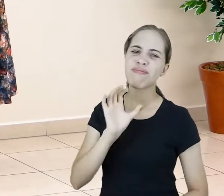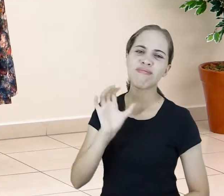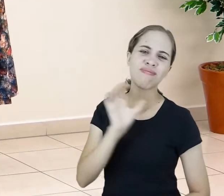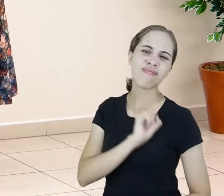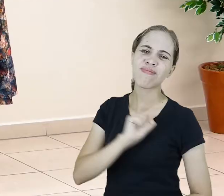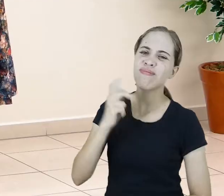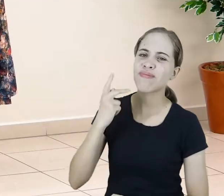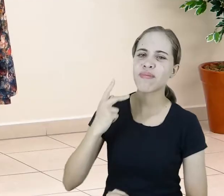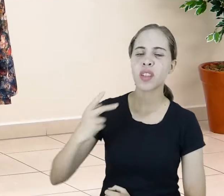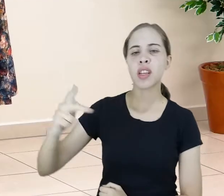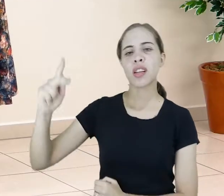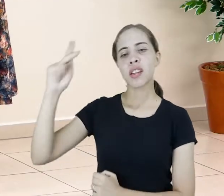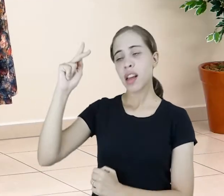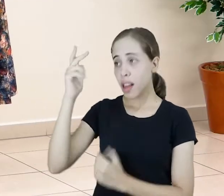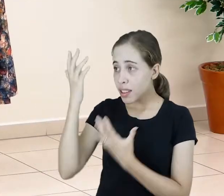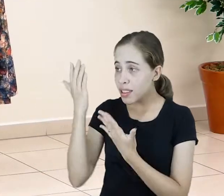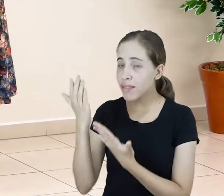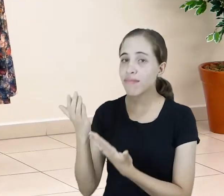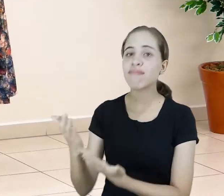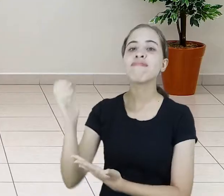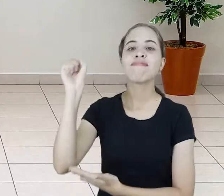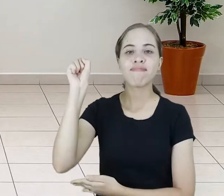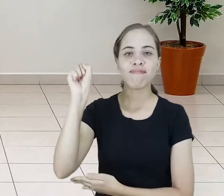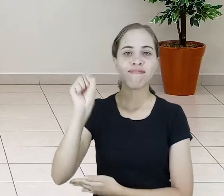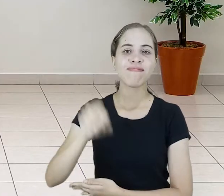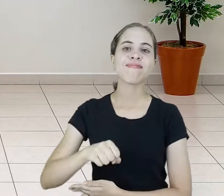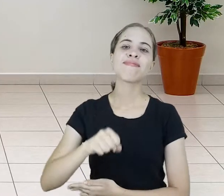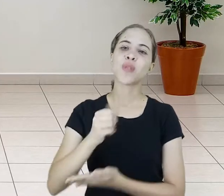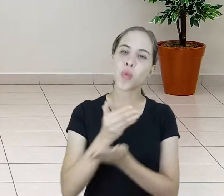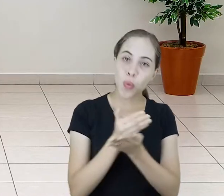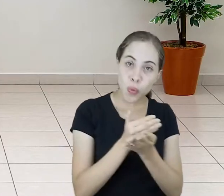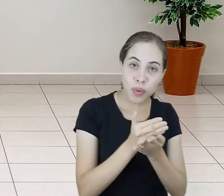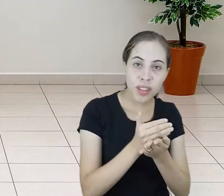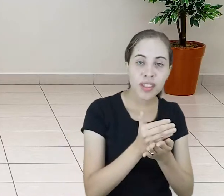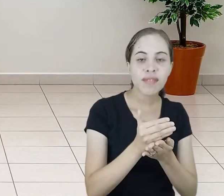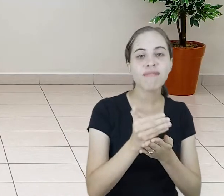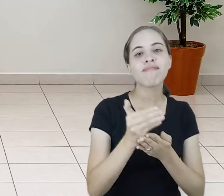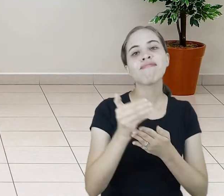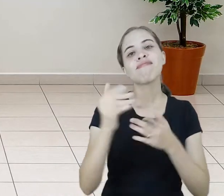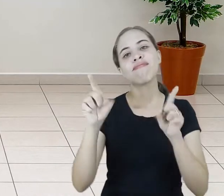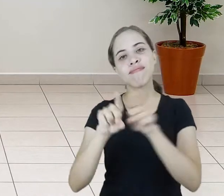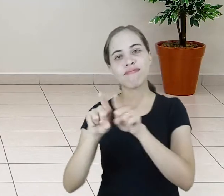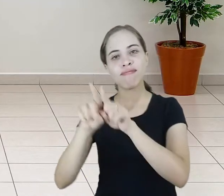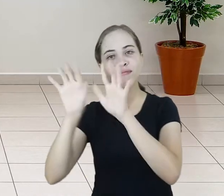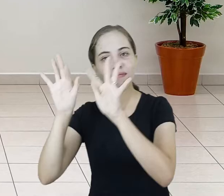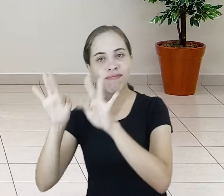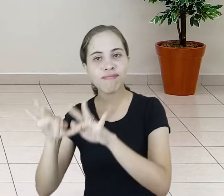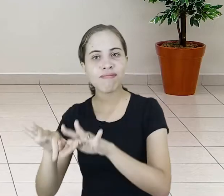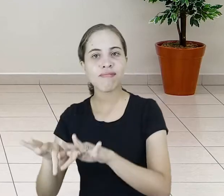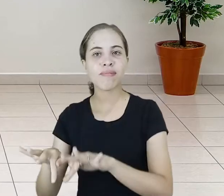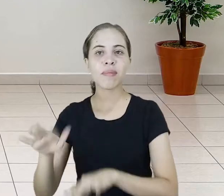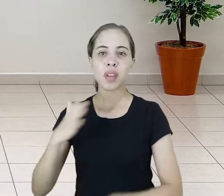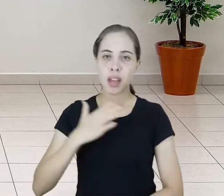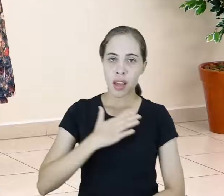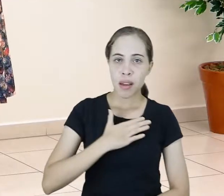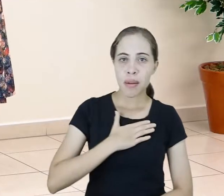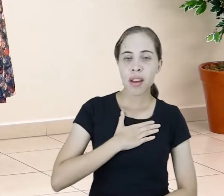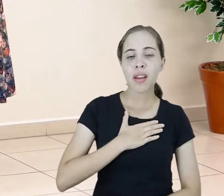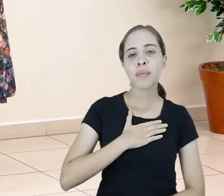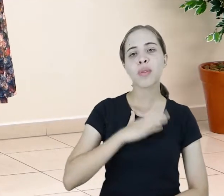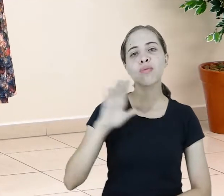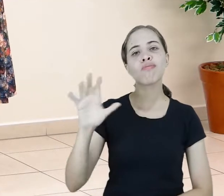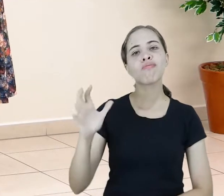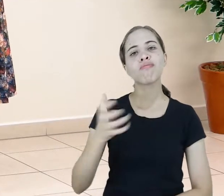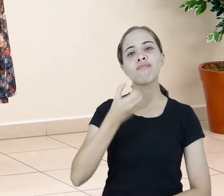seu amor, Ele é sim o princípio e o fim,